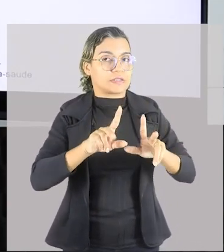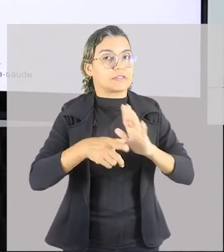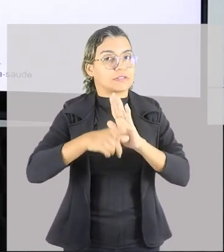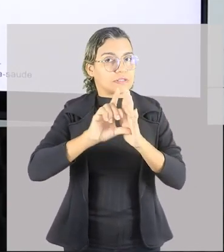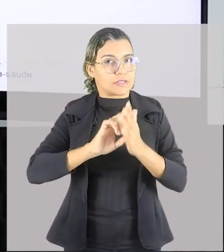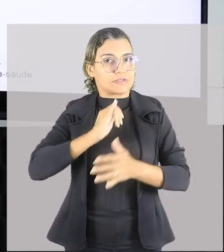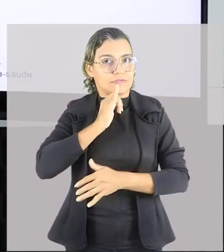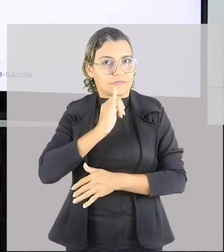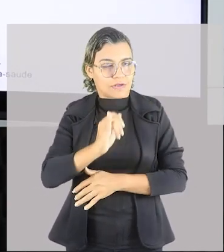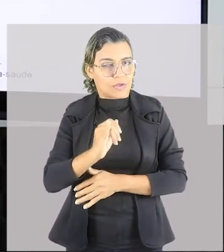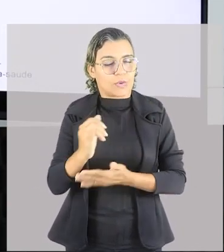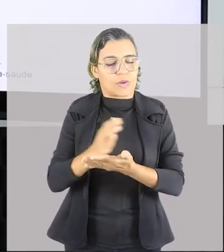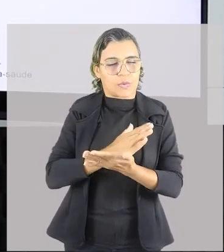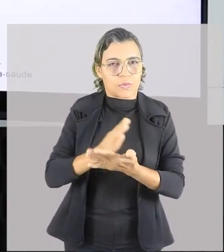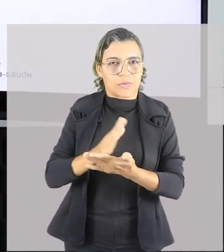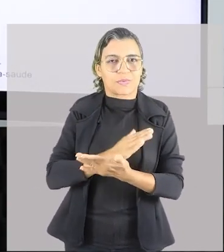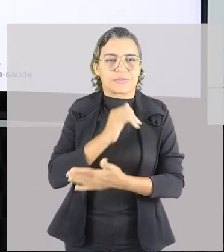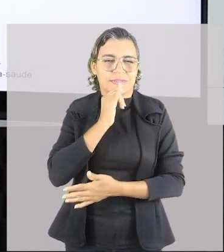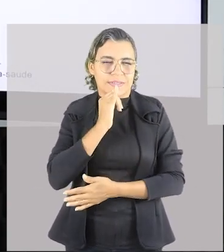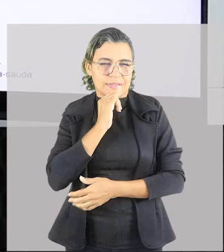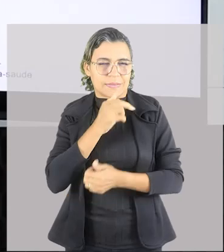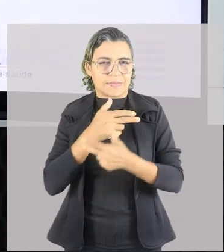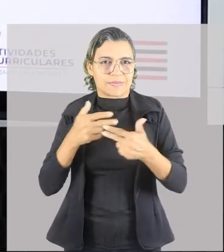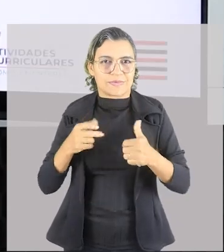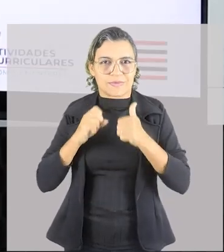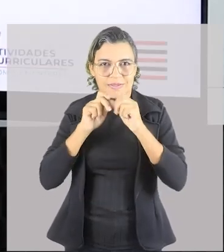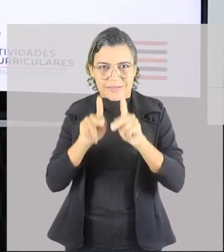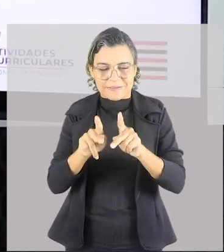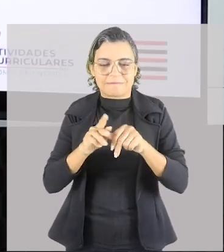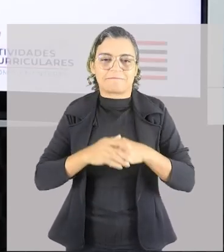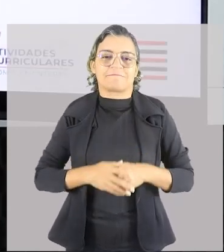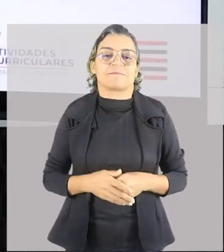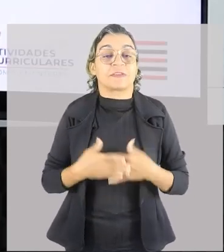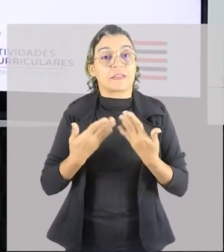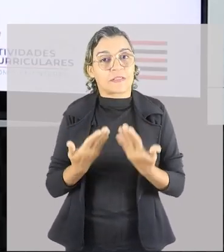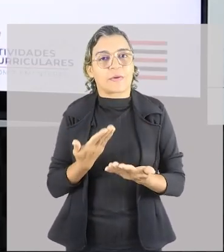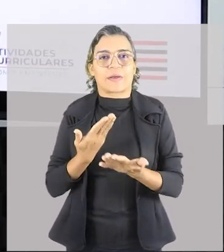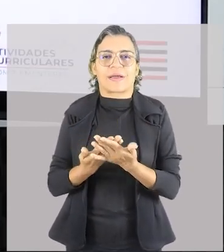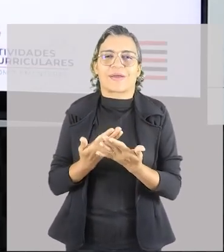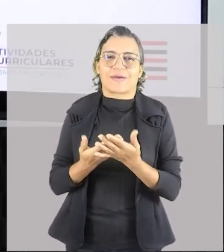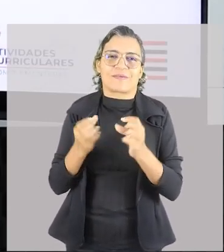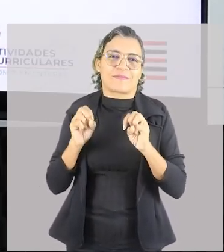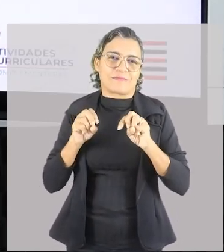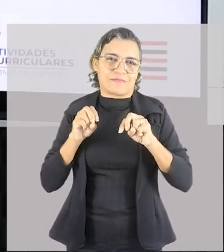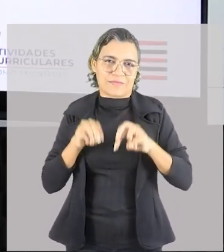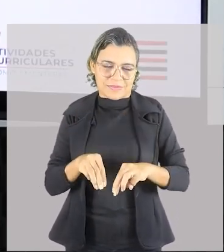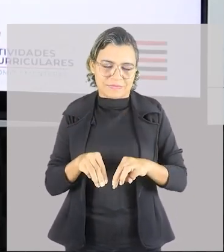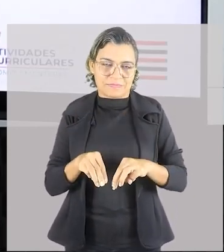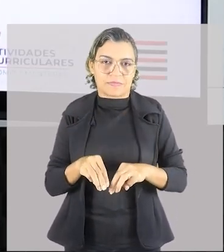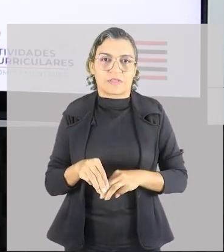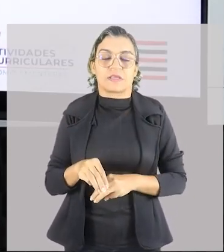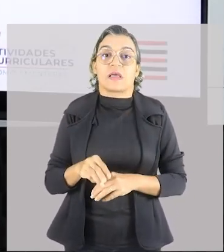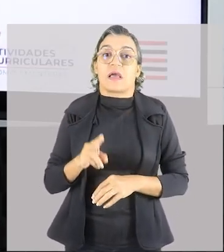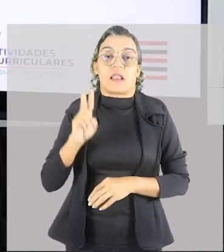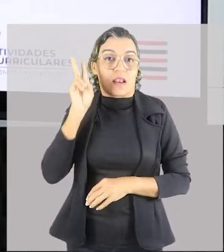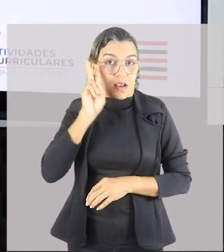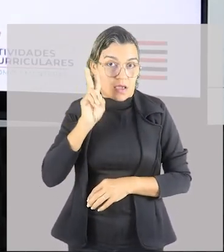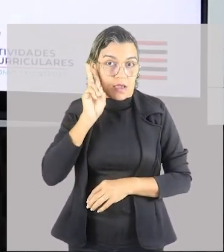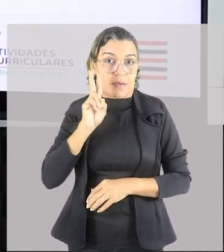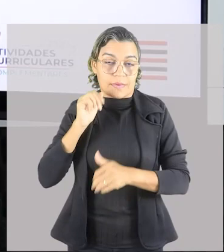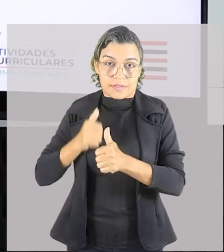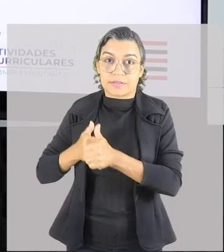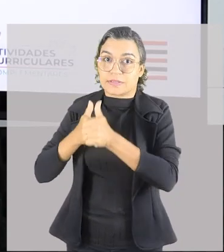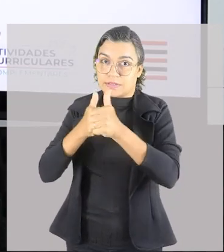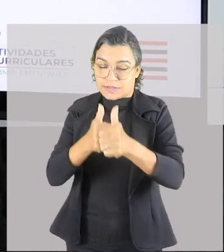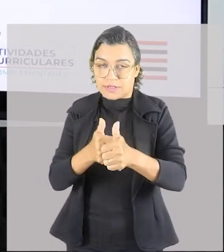aqui alguns exemplos. Fechado? Com isso a gente finaliza a nossa aula. Não esqueçam de seguir a gente,